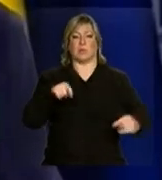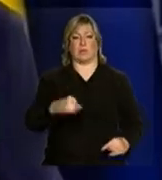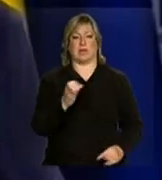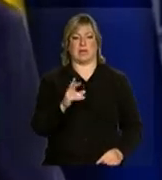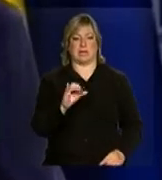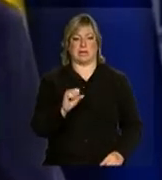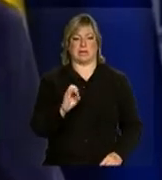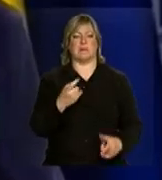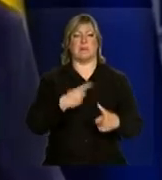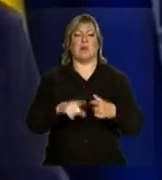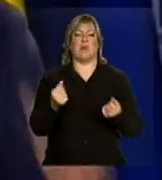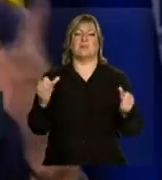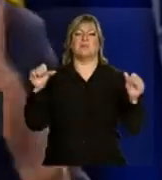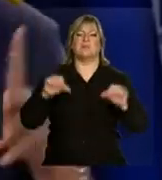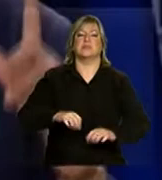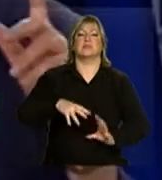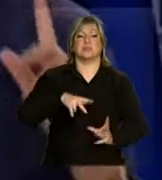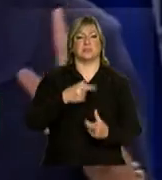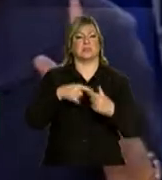significa,